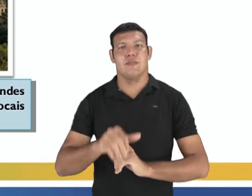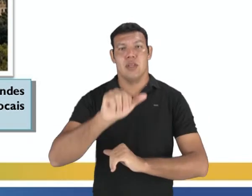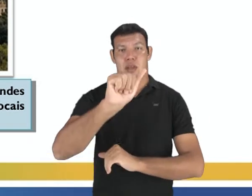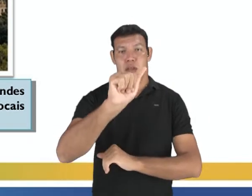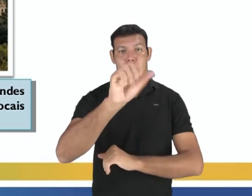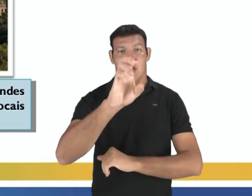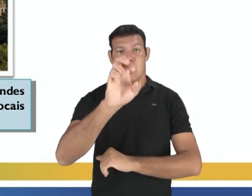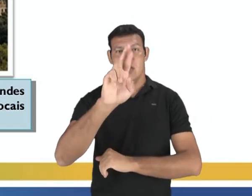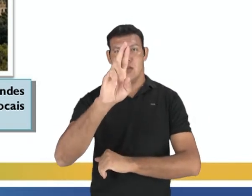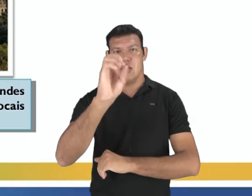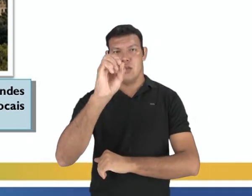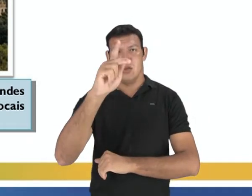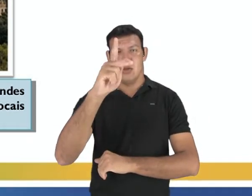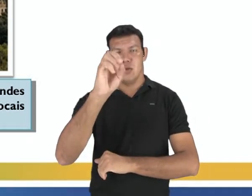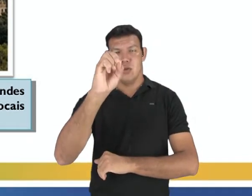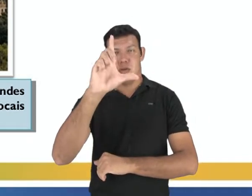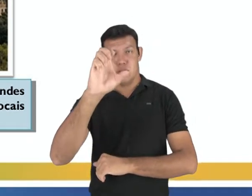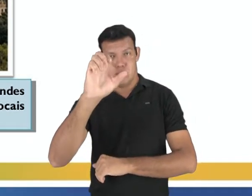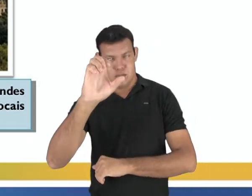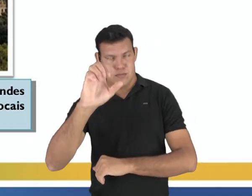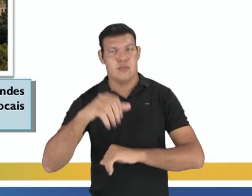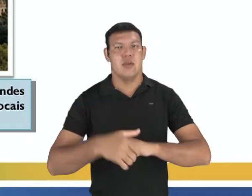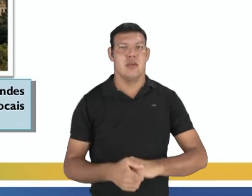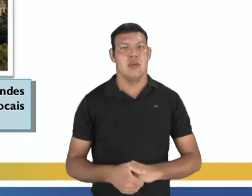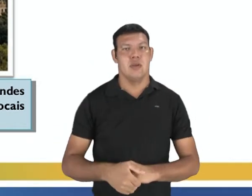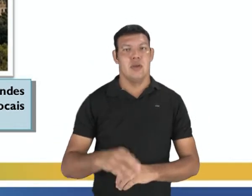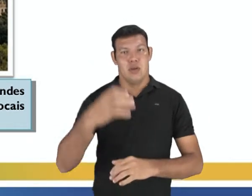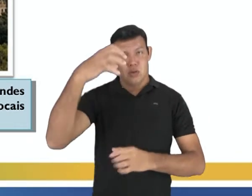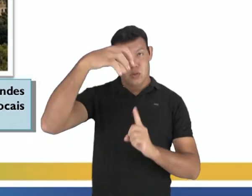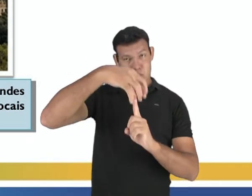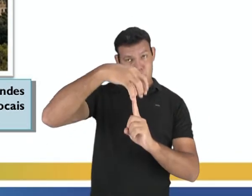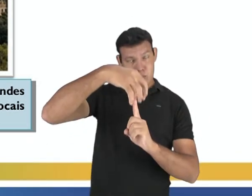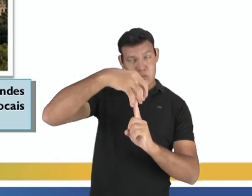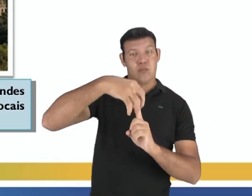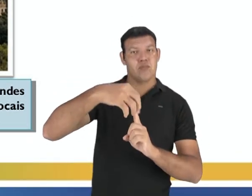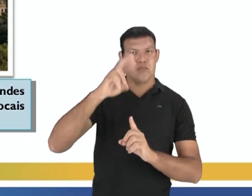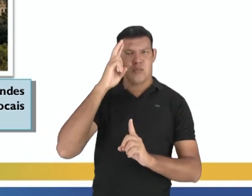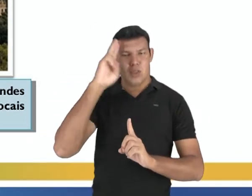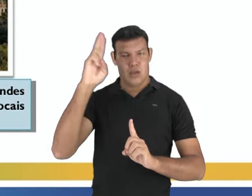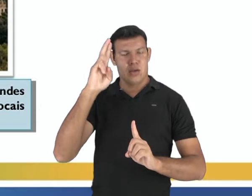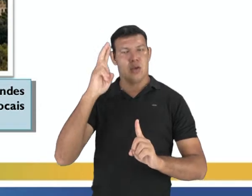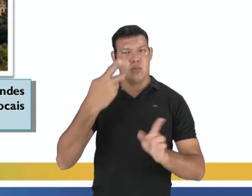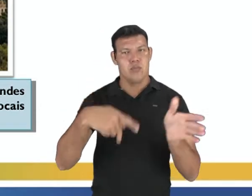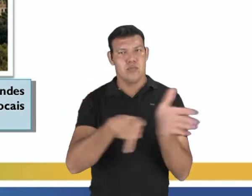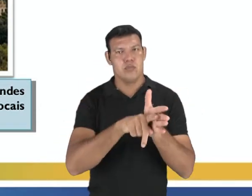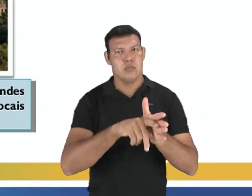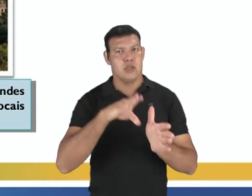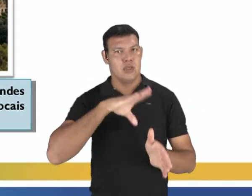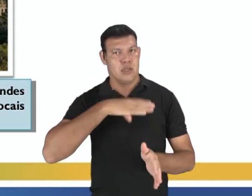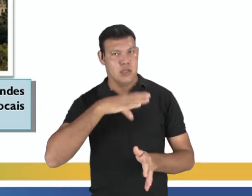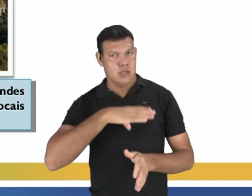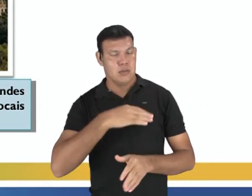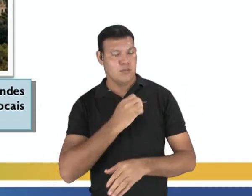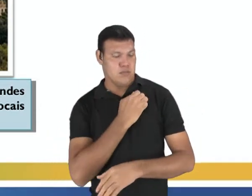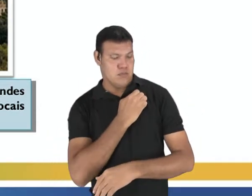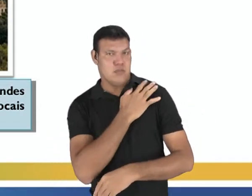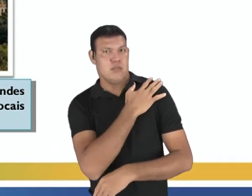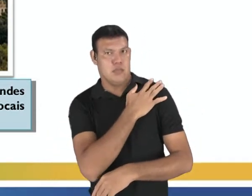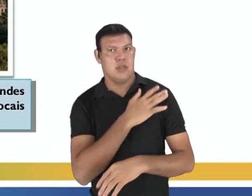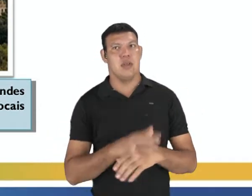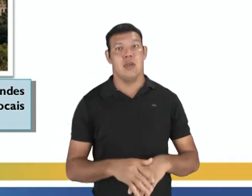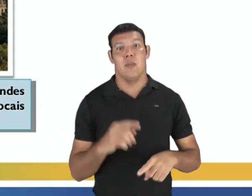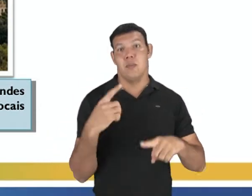tá, pessoal? E aí o rei era o chefe da cidade, era o poder político, né? E o poder militar. Como eu disse para vocês, as cidades